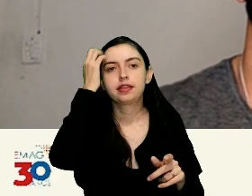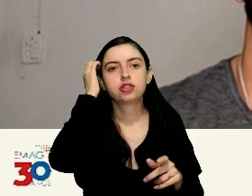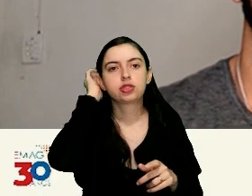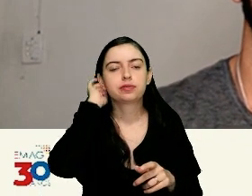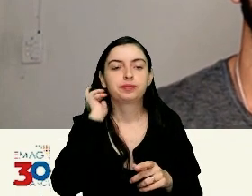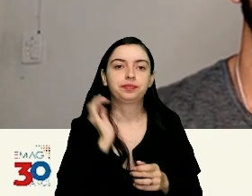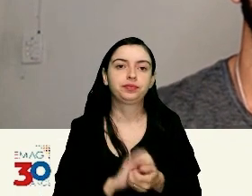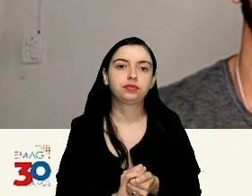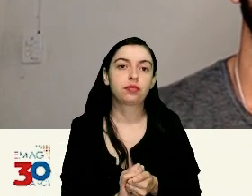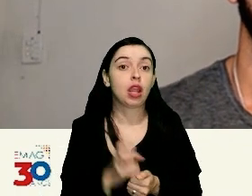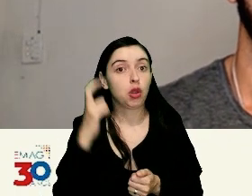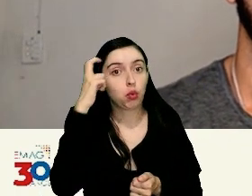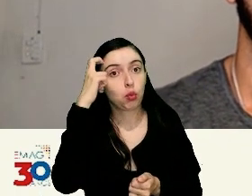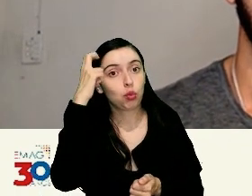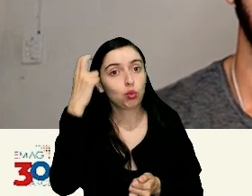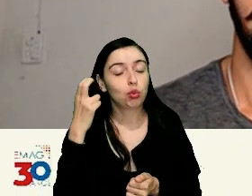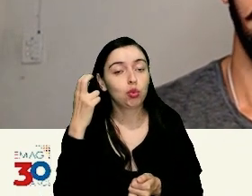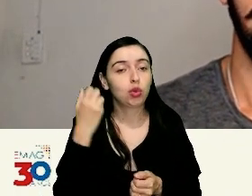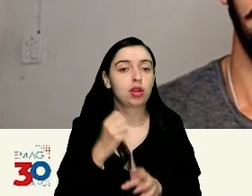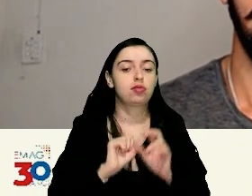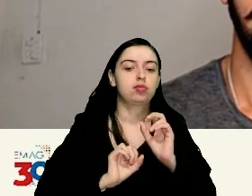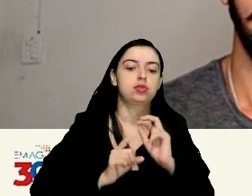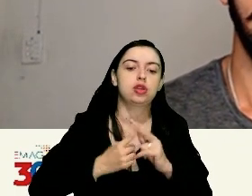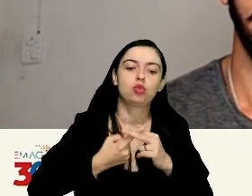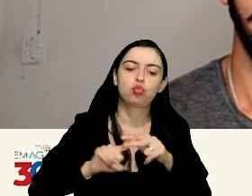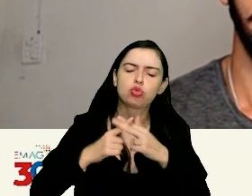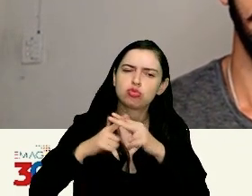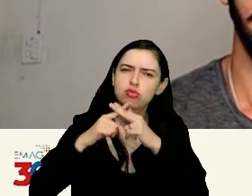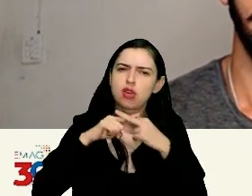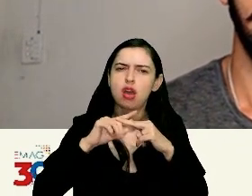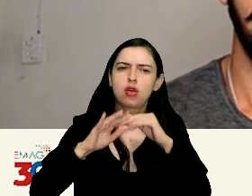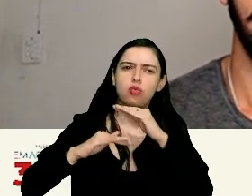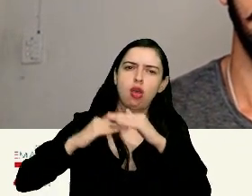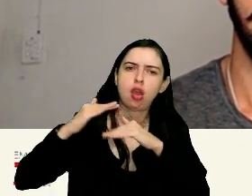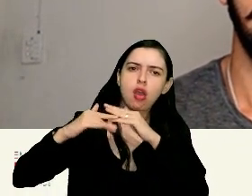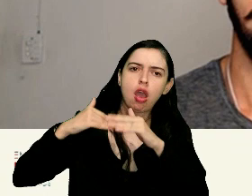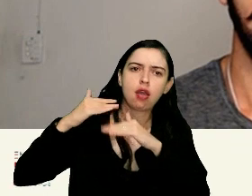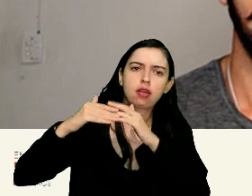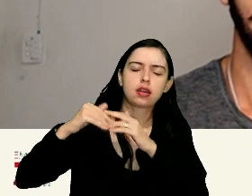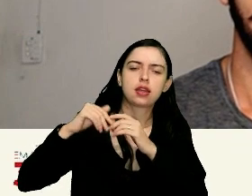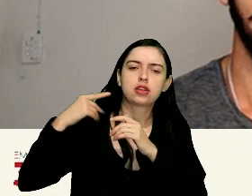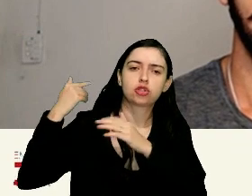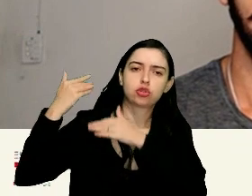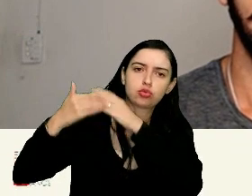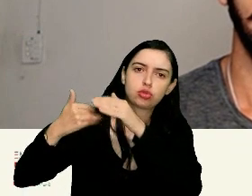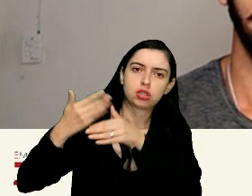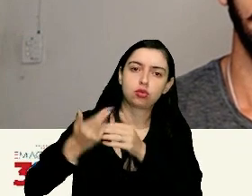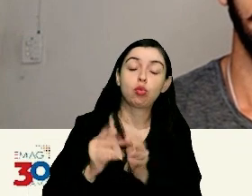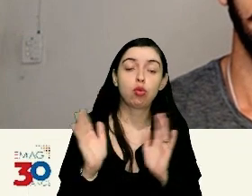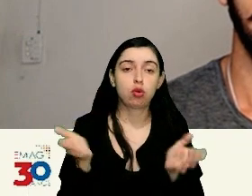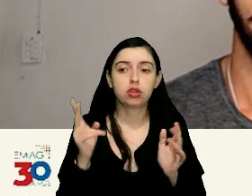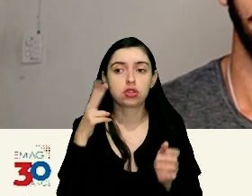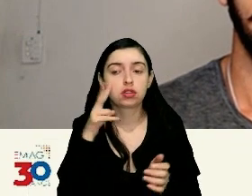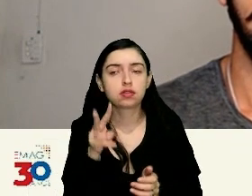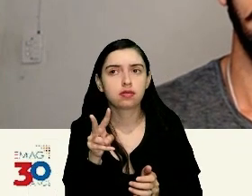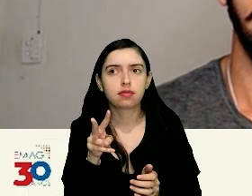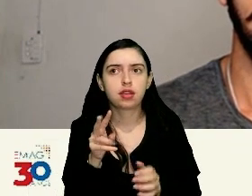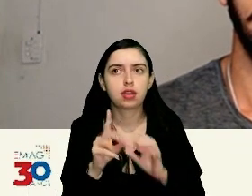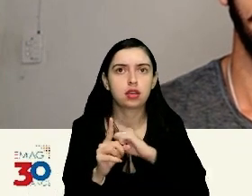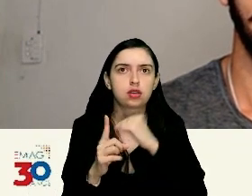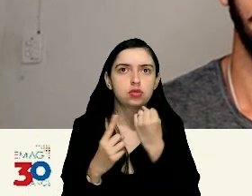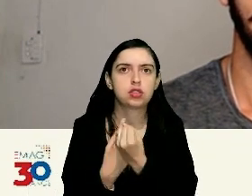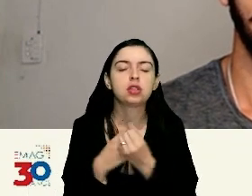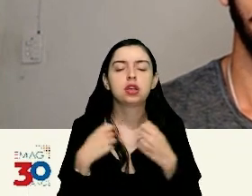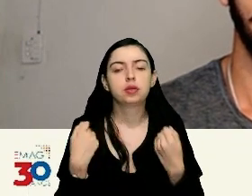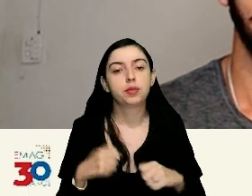foram construções que foram se sedimentando aí com o passar dos anos e que hoje a gente começa a ver que a sociedade poderia se desenvolver